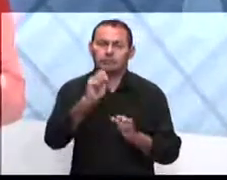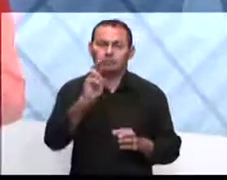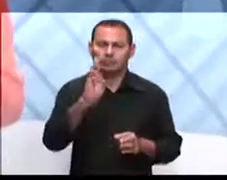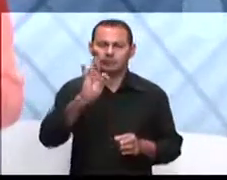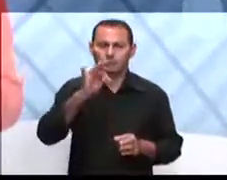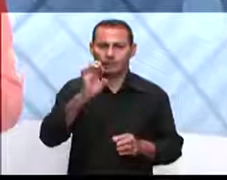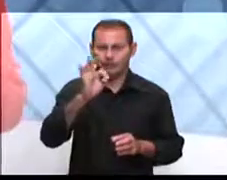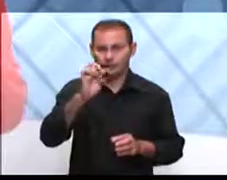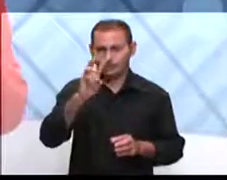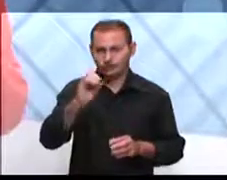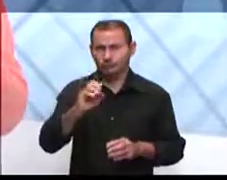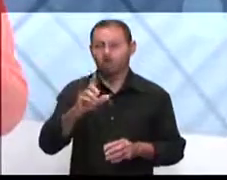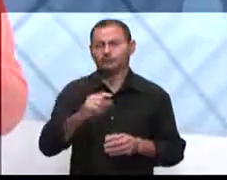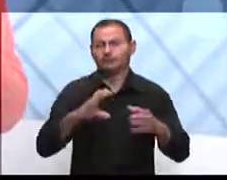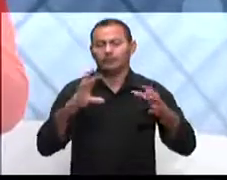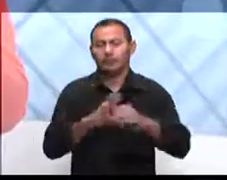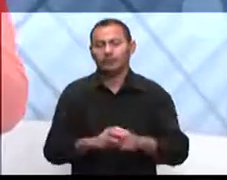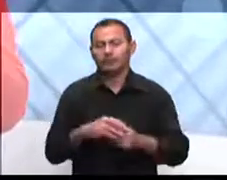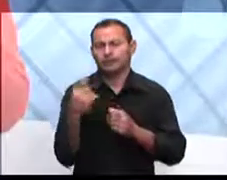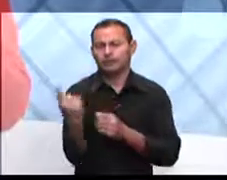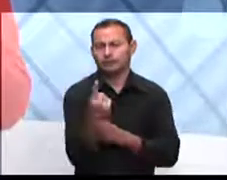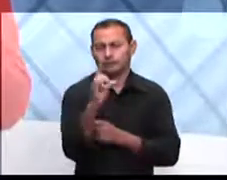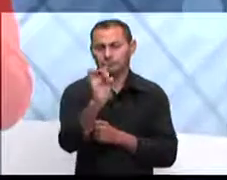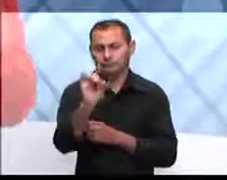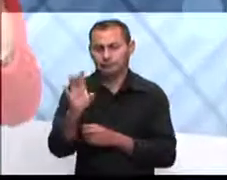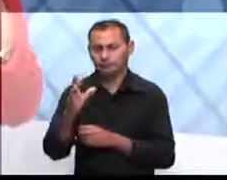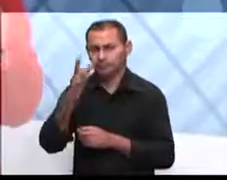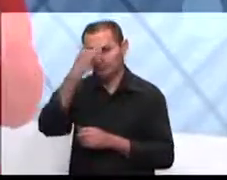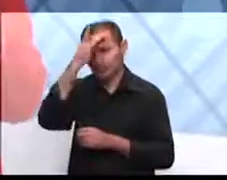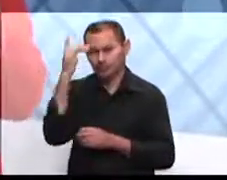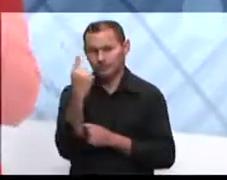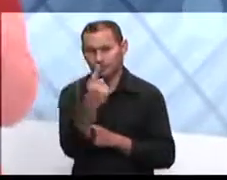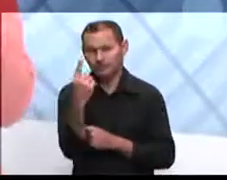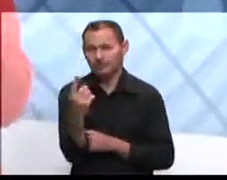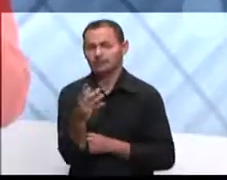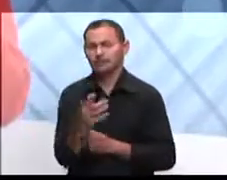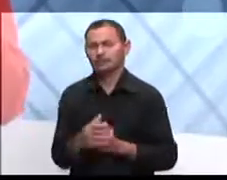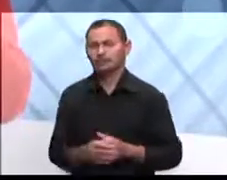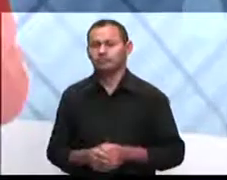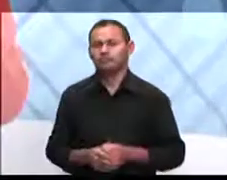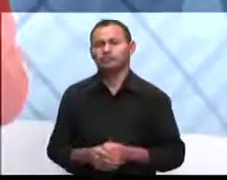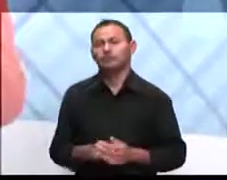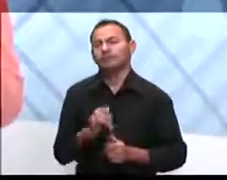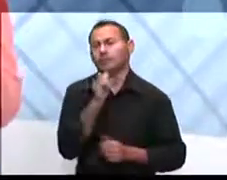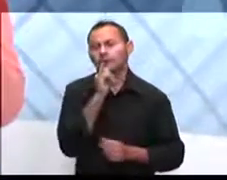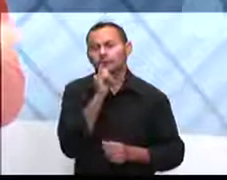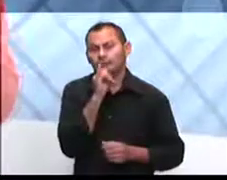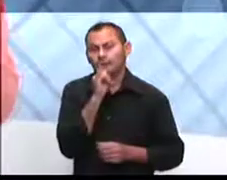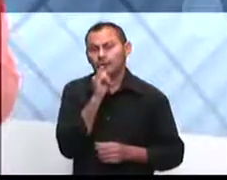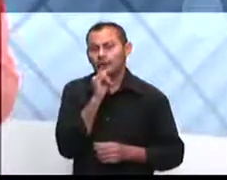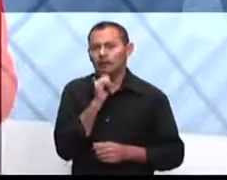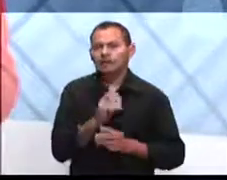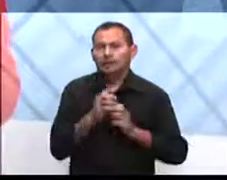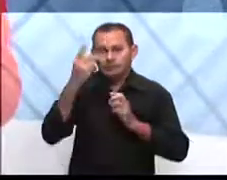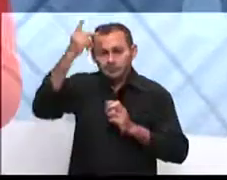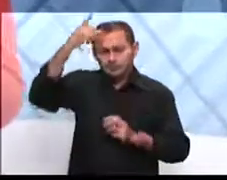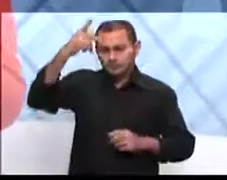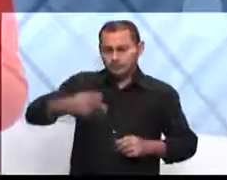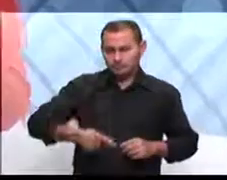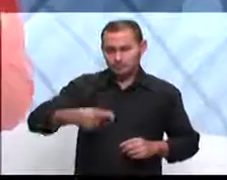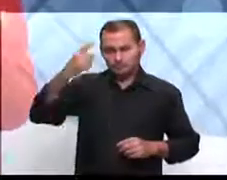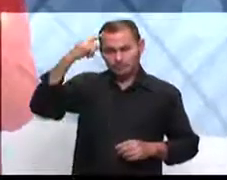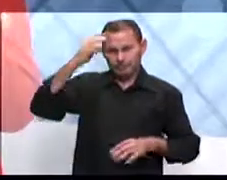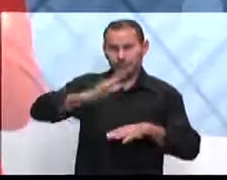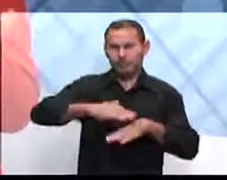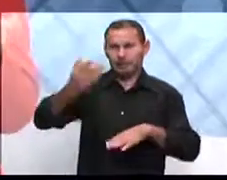Então, ela está relacionada à individualidade de cada ser humano. Por exemplo, a questão da personalidade, né?